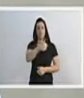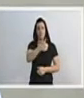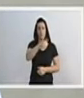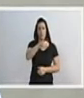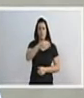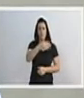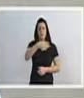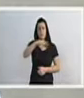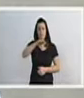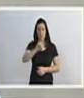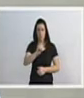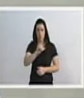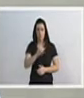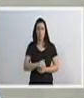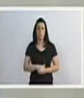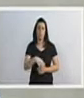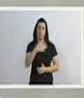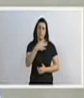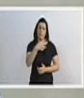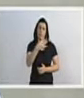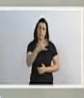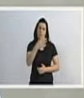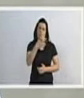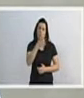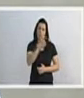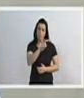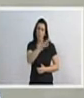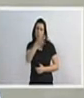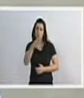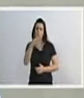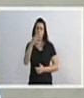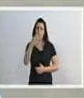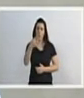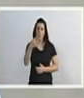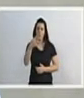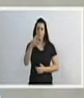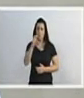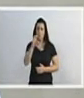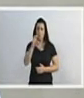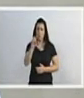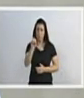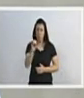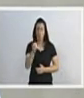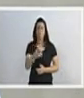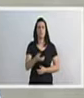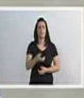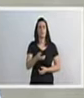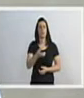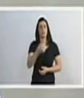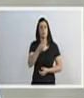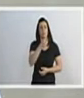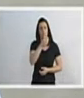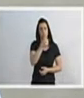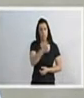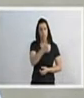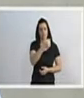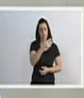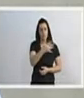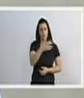e de 1.445 a 1.450, do vereador Jens Mantal,